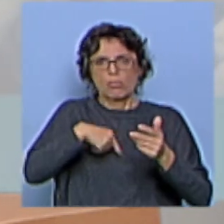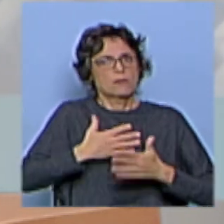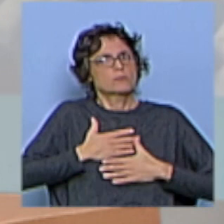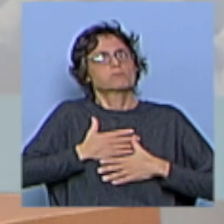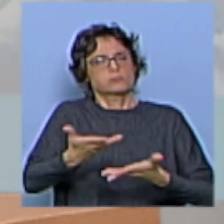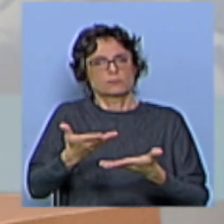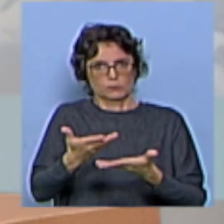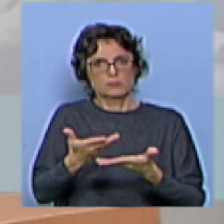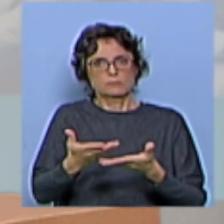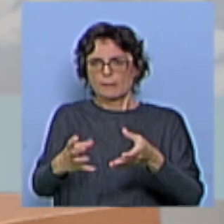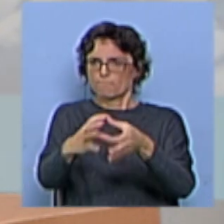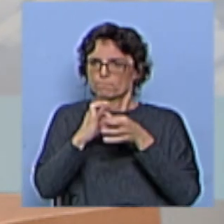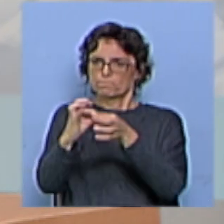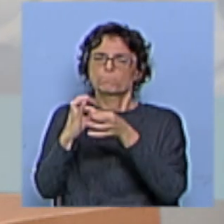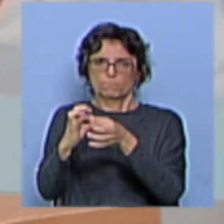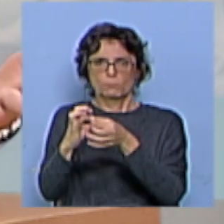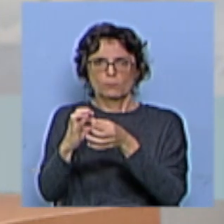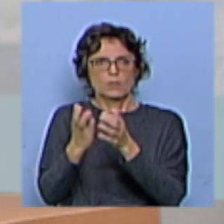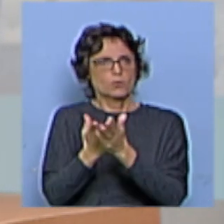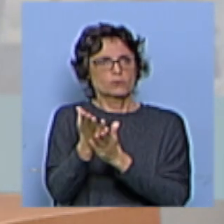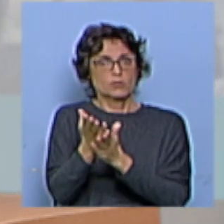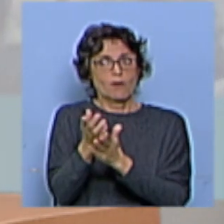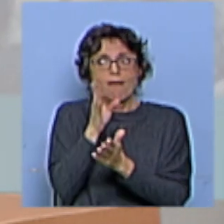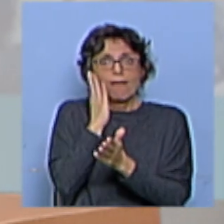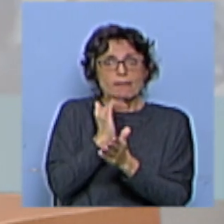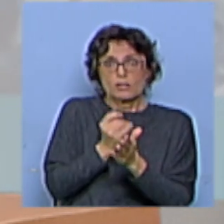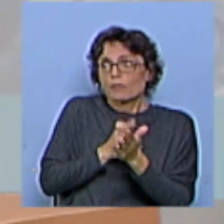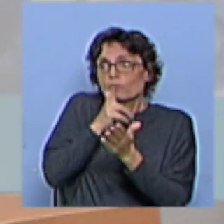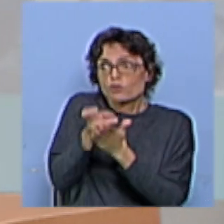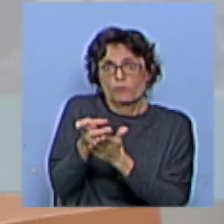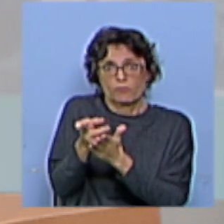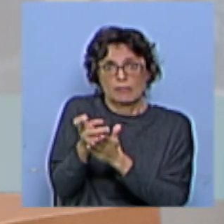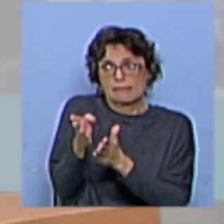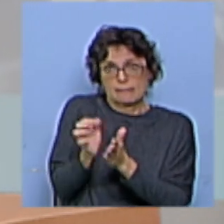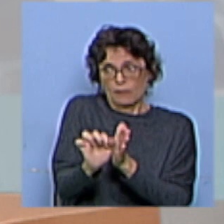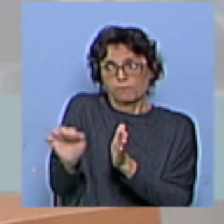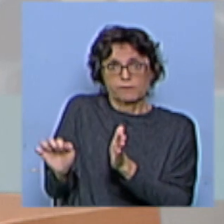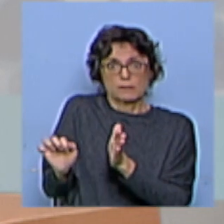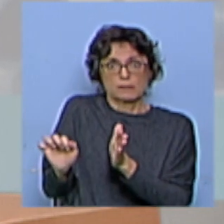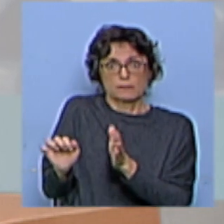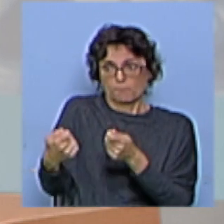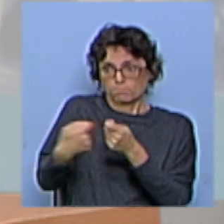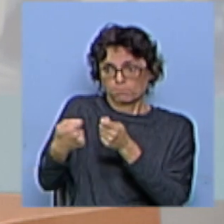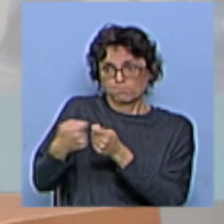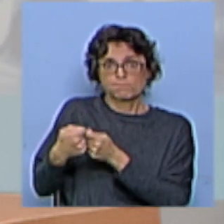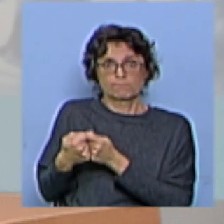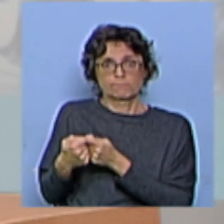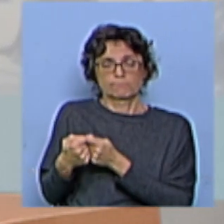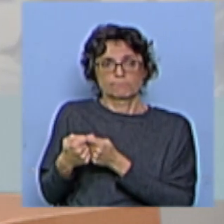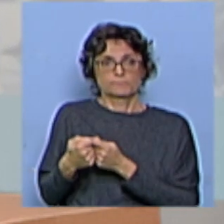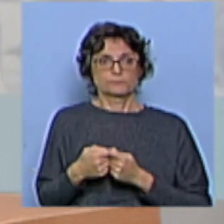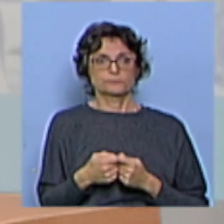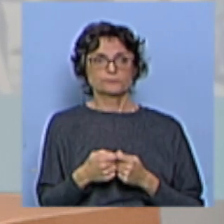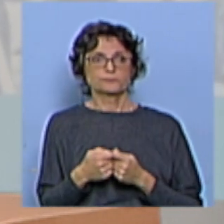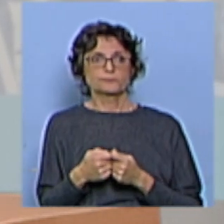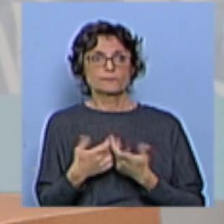for necessário também, indo ao encontro das missões e dos objetivos destas instituições. Com